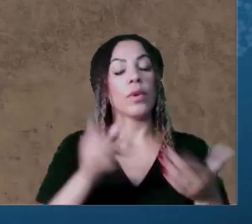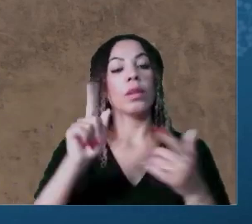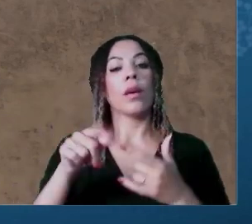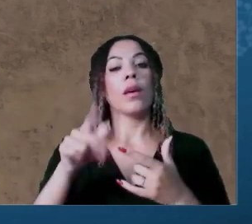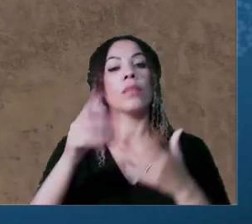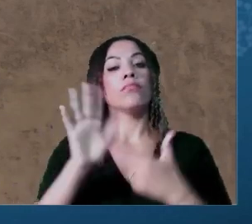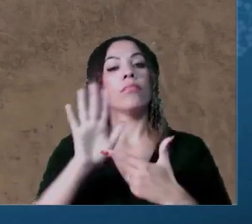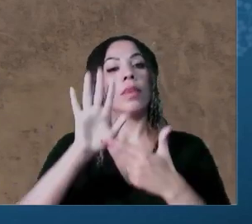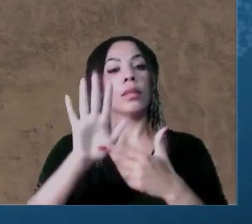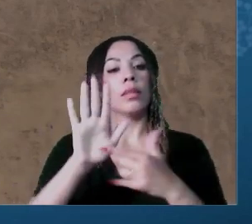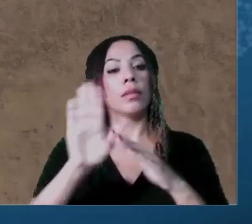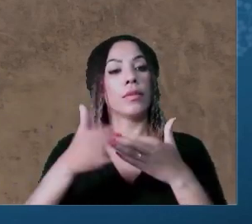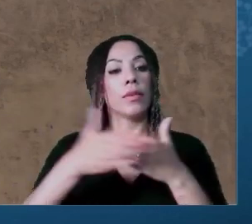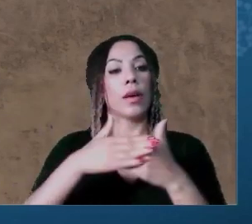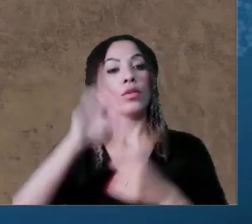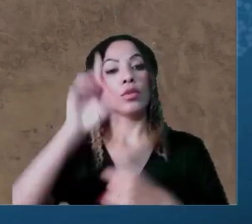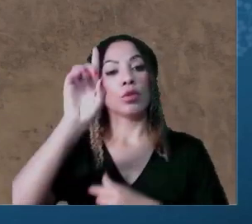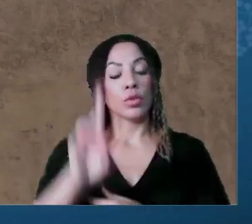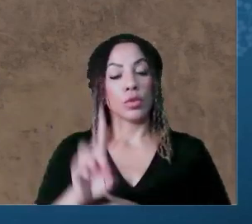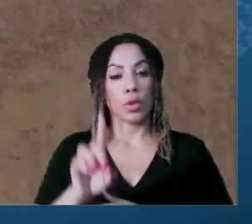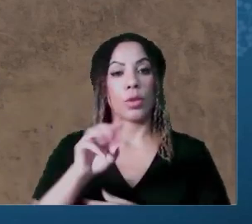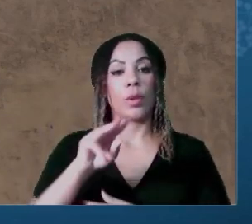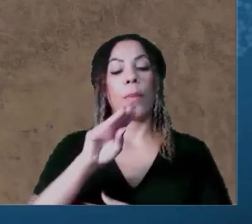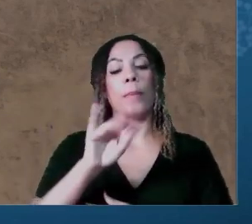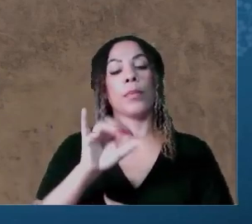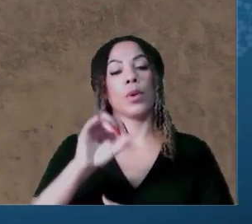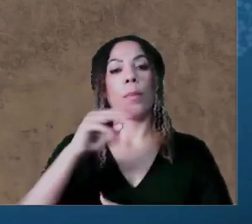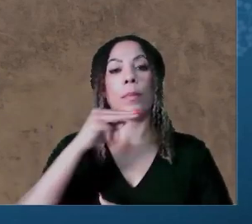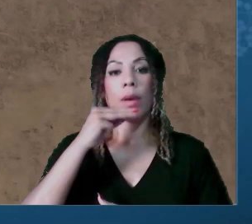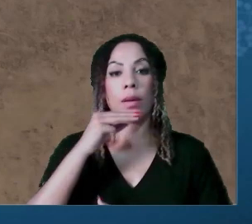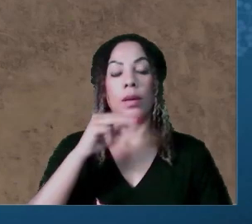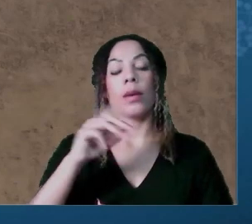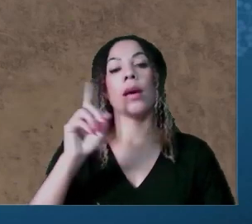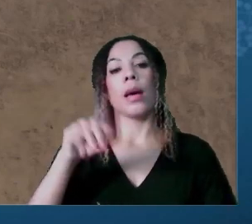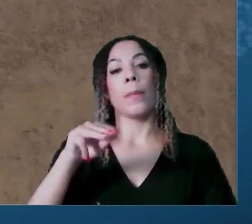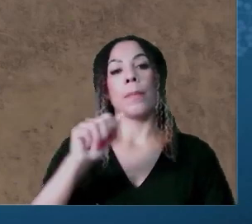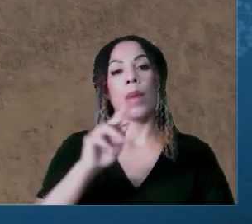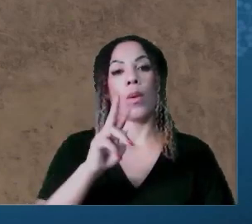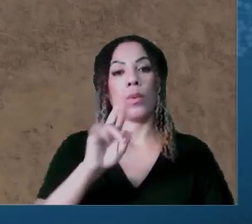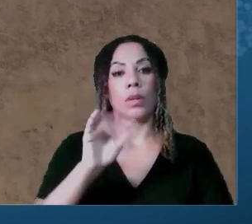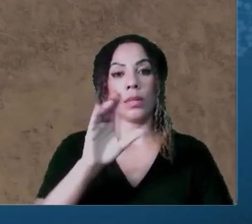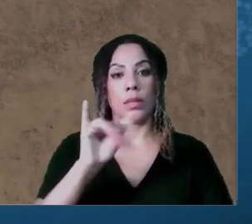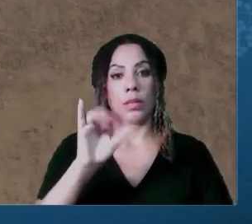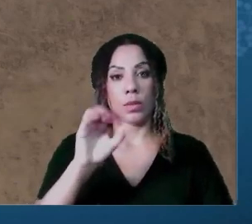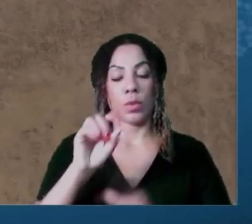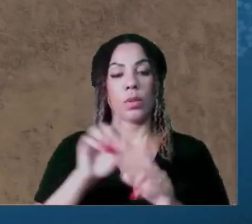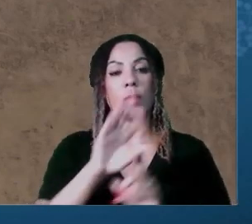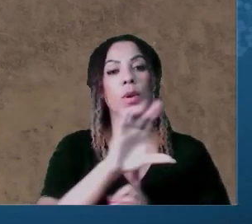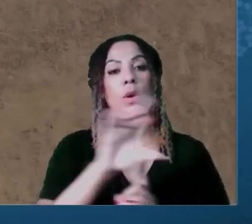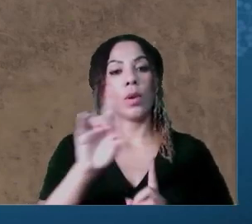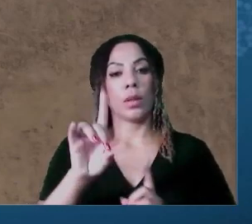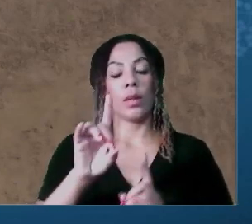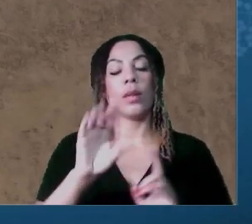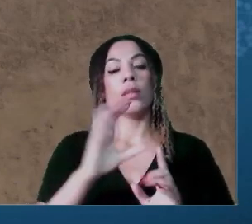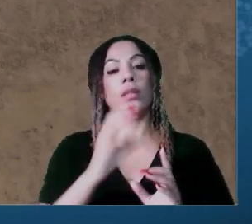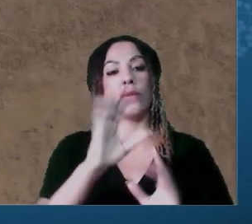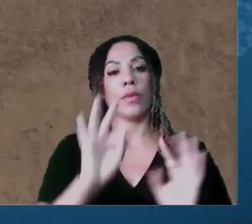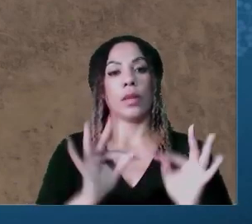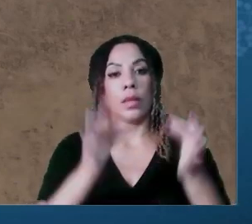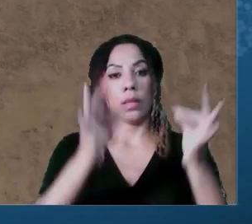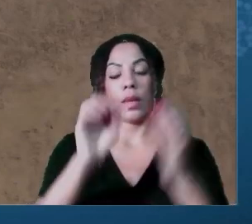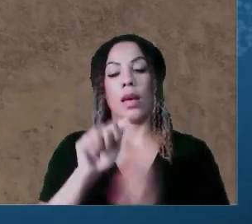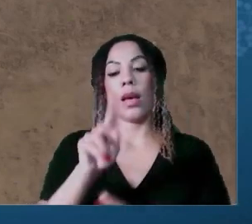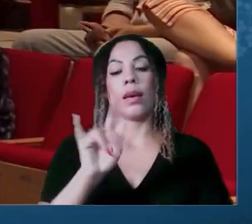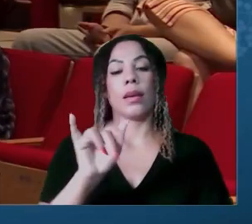de Biomanguinhos, Maurício Zuma, e o coordenador da Comissão Científica e Tecnológica do evento, Akira Roma.